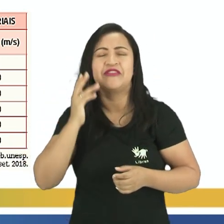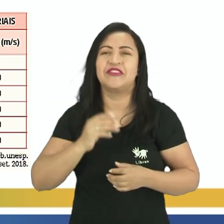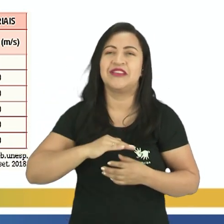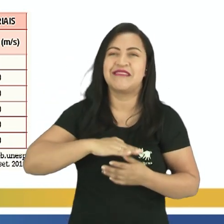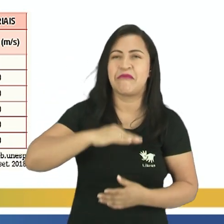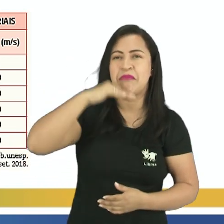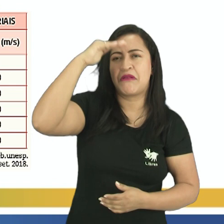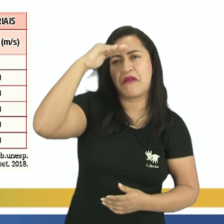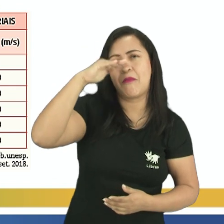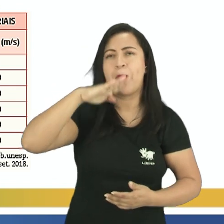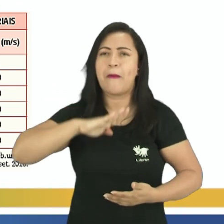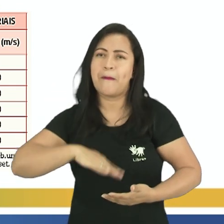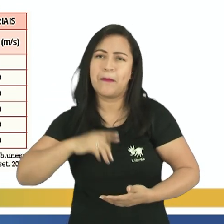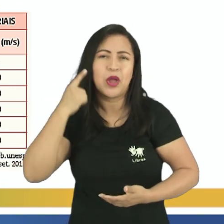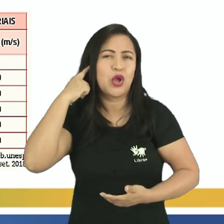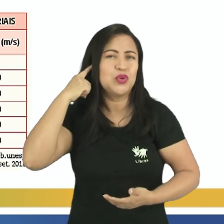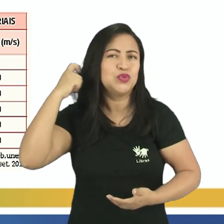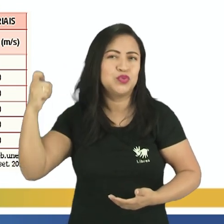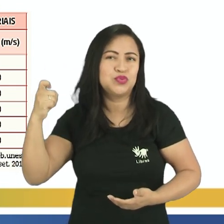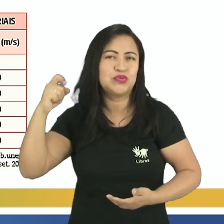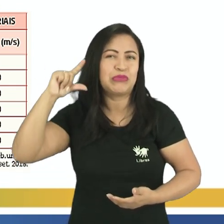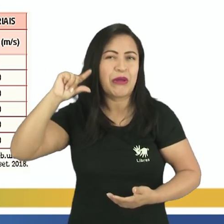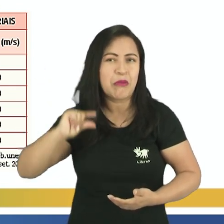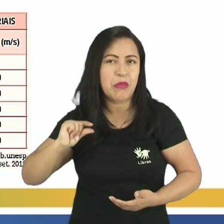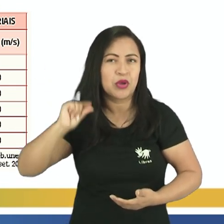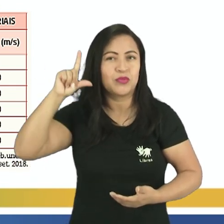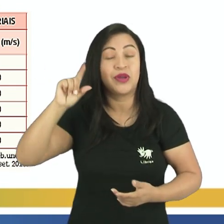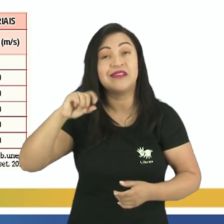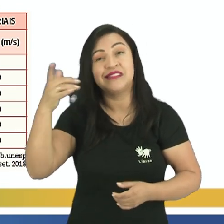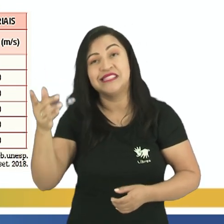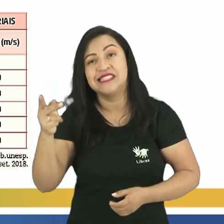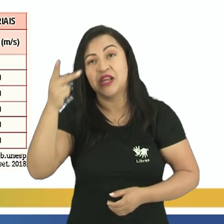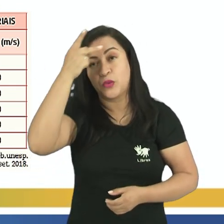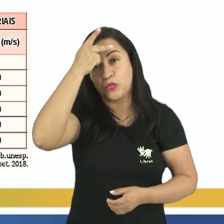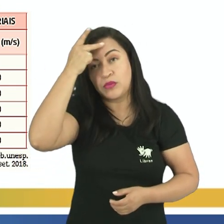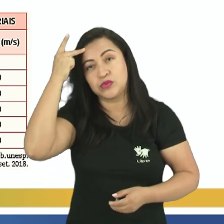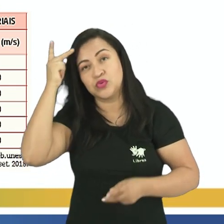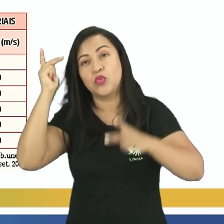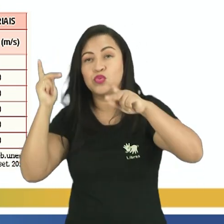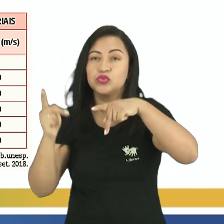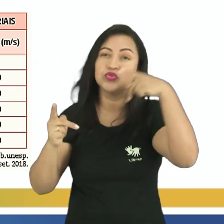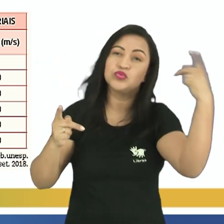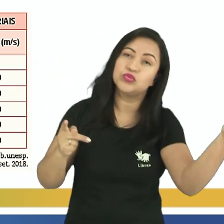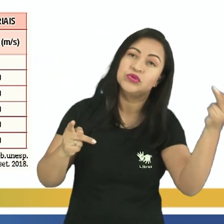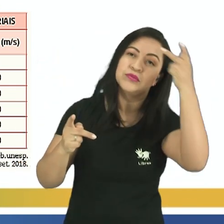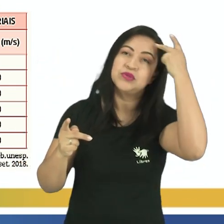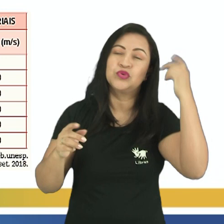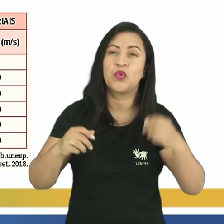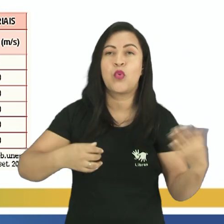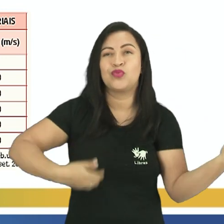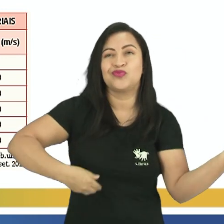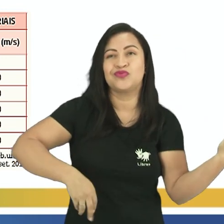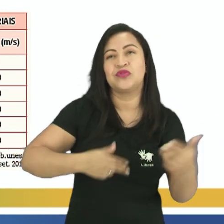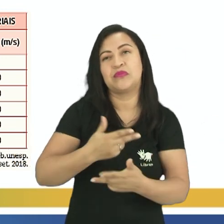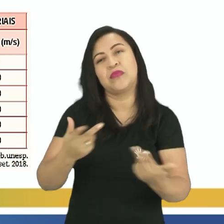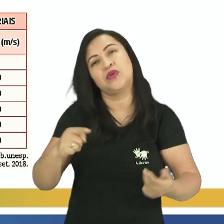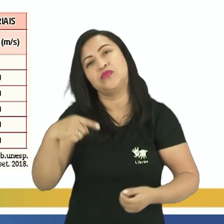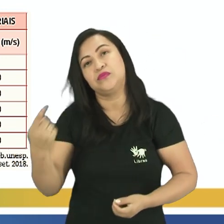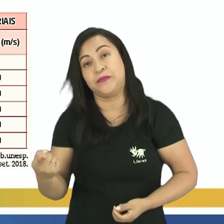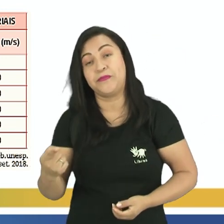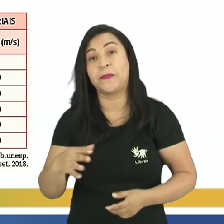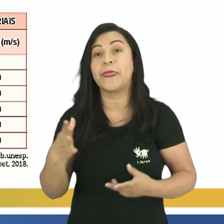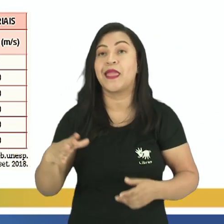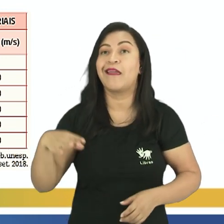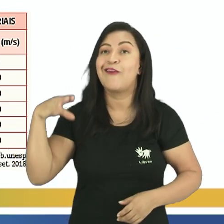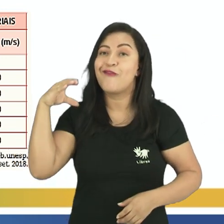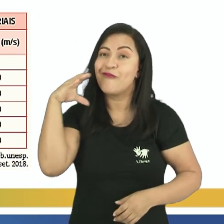grave, se esse som é de uma pessoa ou de outra, ou se é de um instrumento ou de outro, tá? E a velocidade